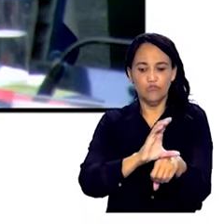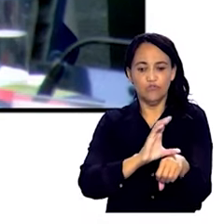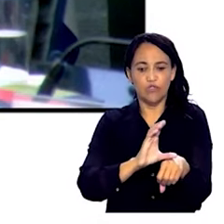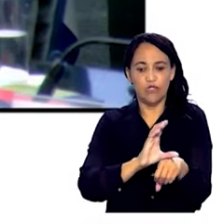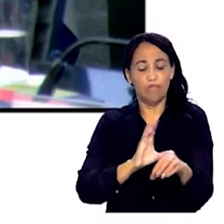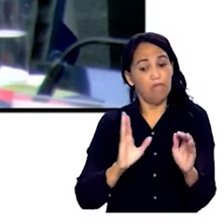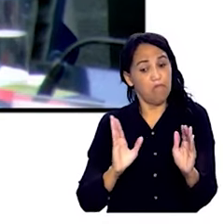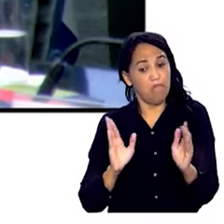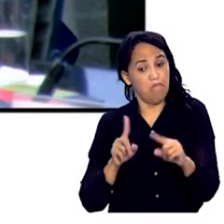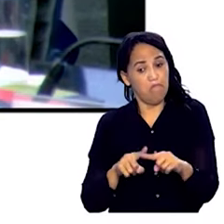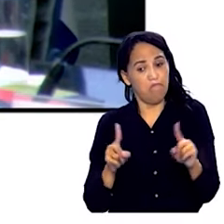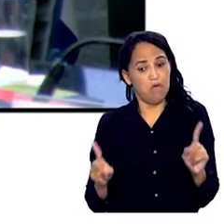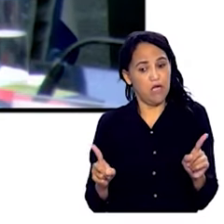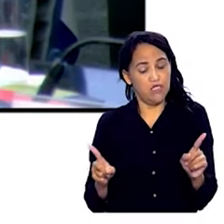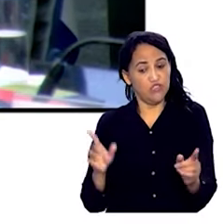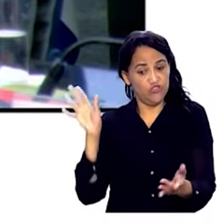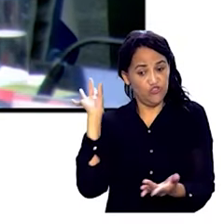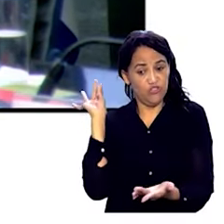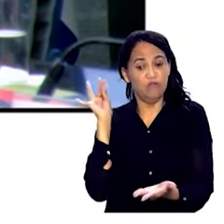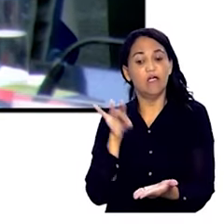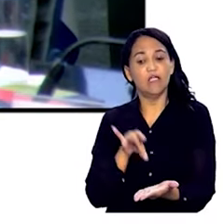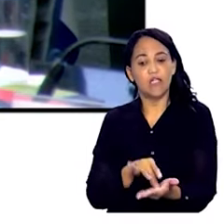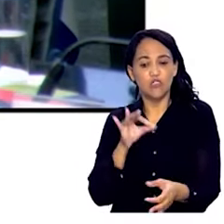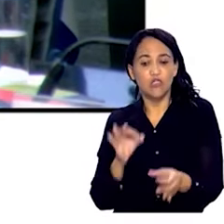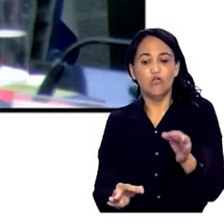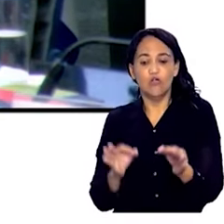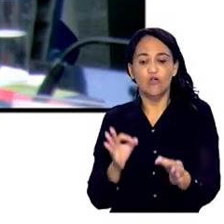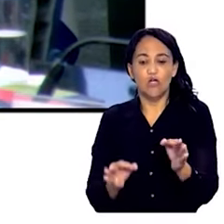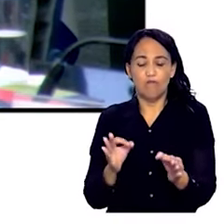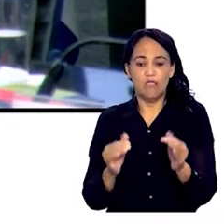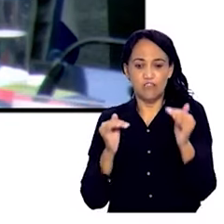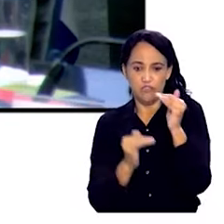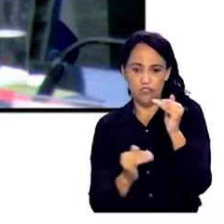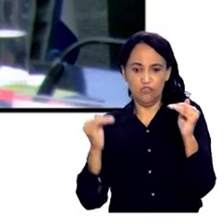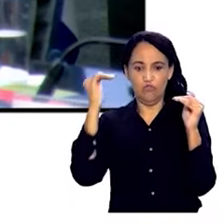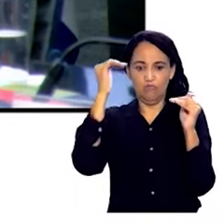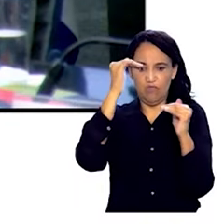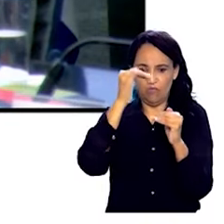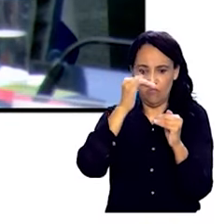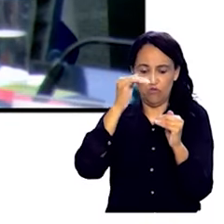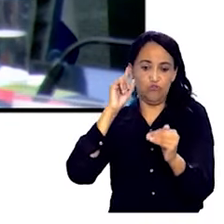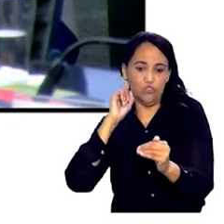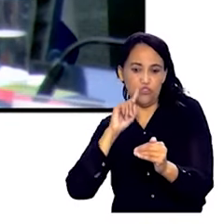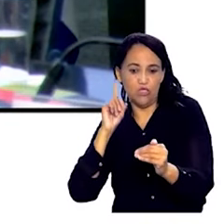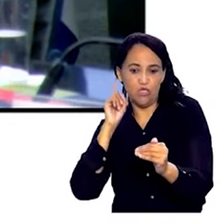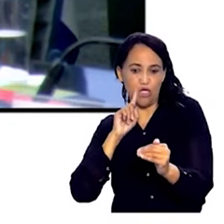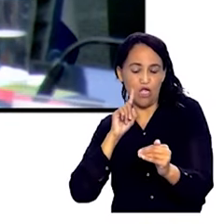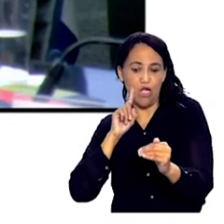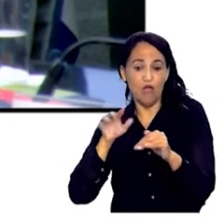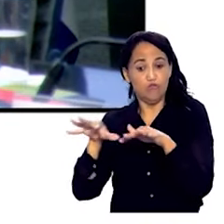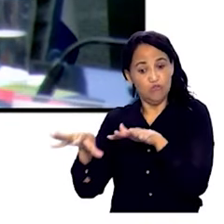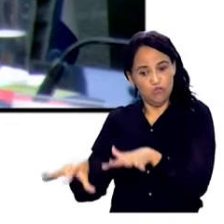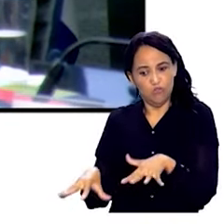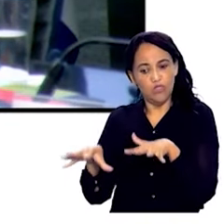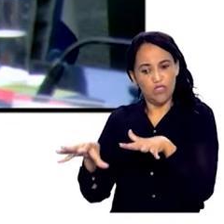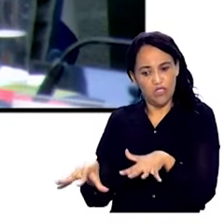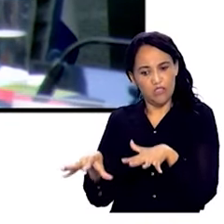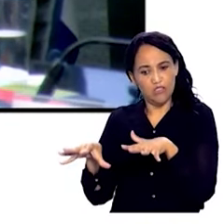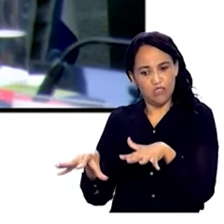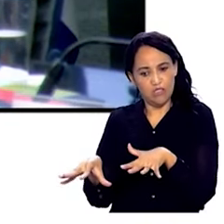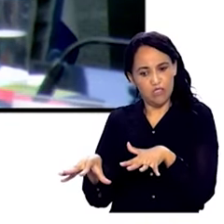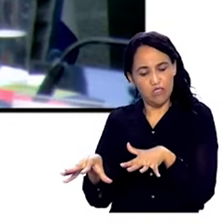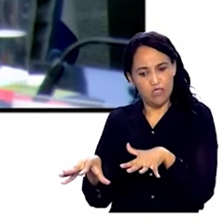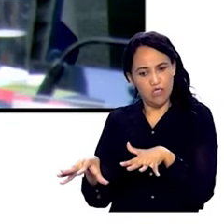na verdade os julgamentos da supremas cortes dos Estados Unidos e do Reino Unido tem força vinculativa para disputas